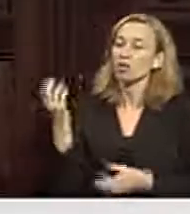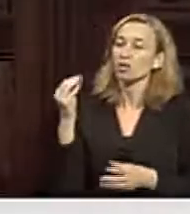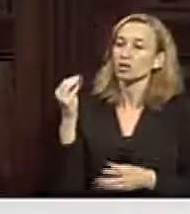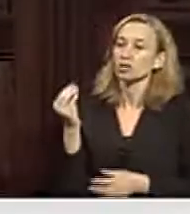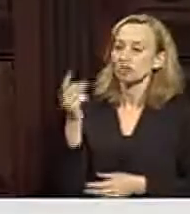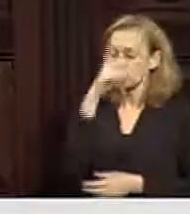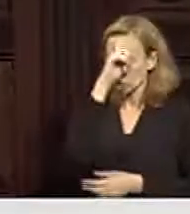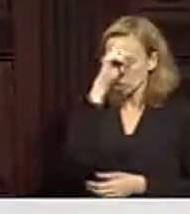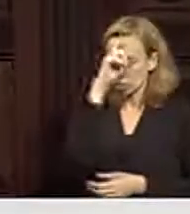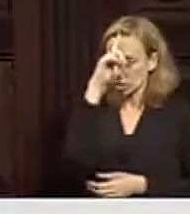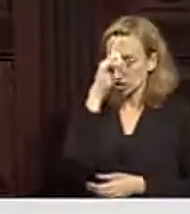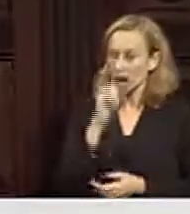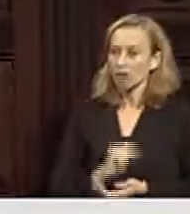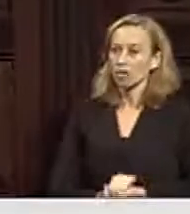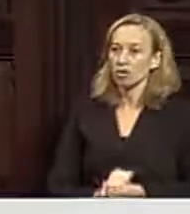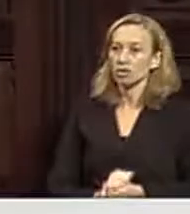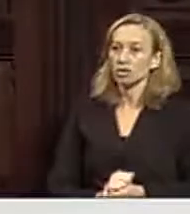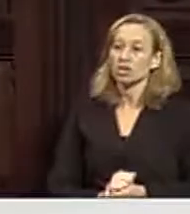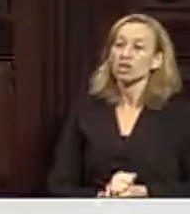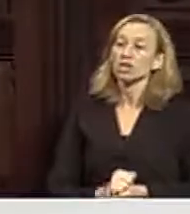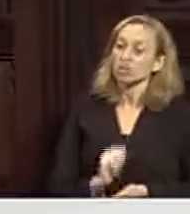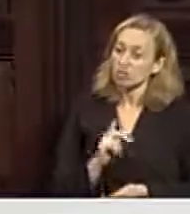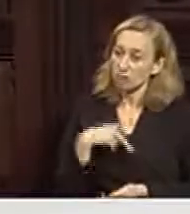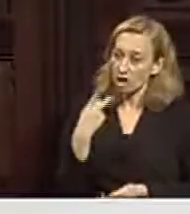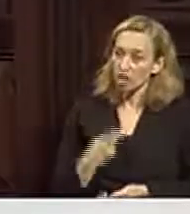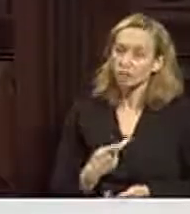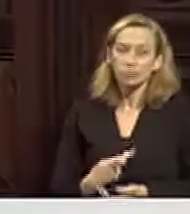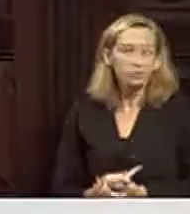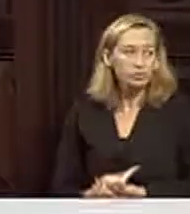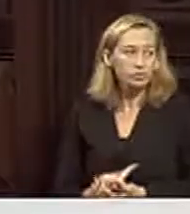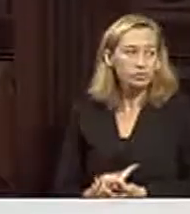hospital. Mas eu lhe digo uma coisa,